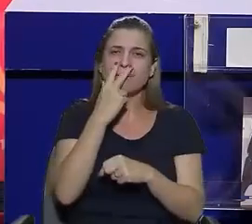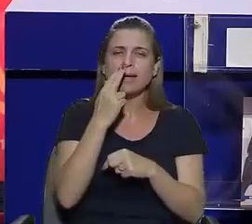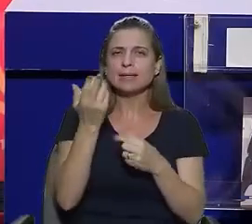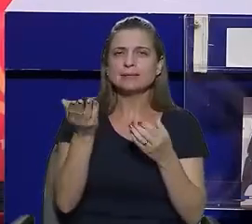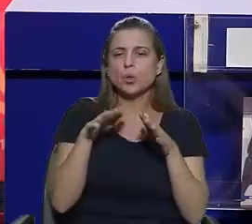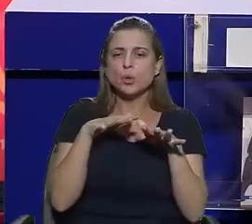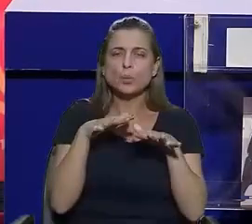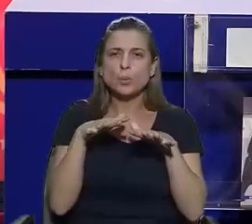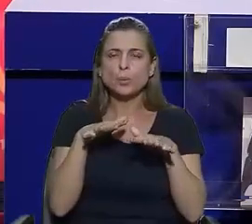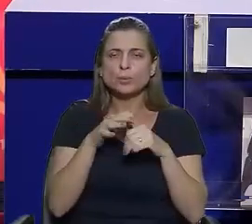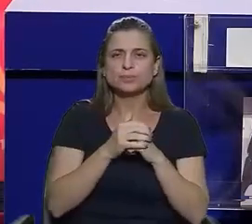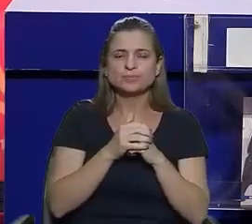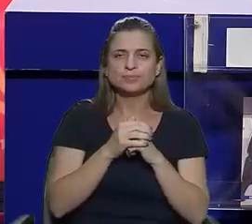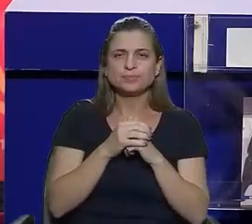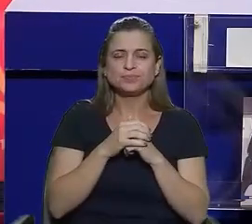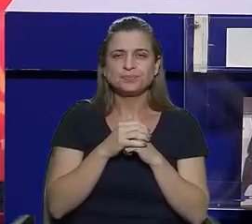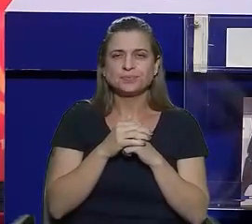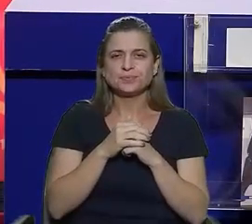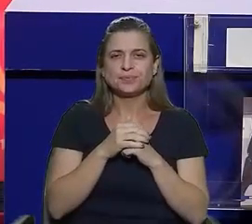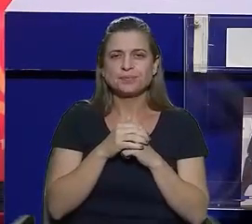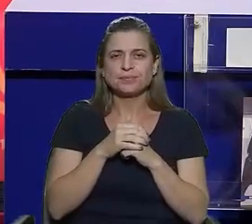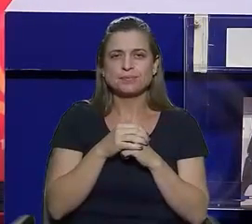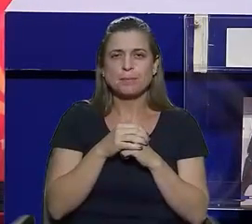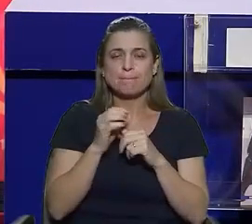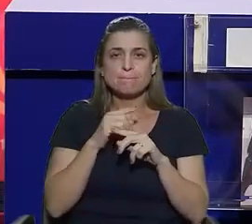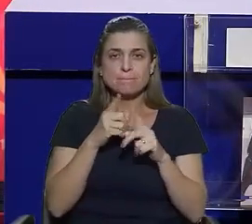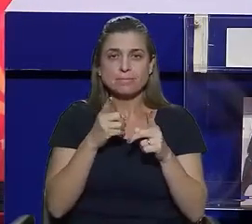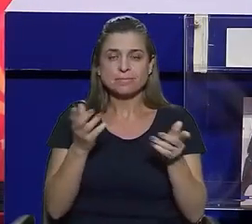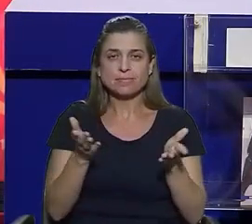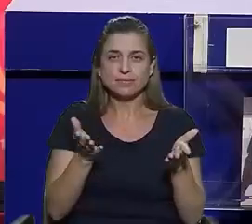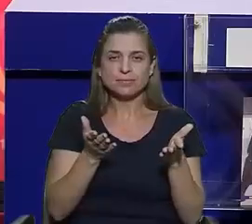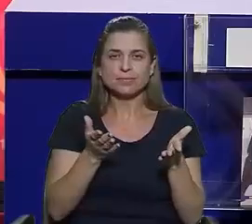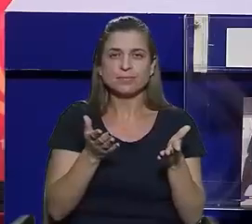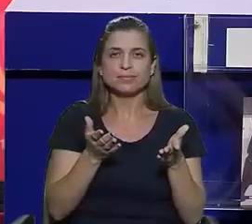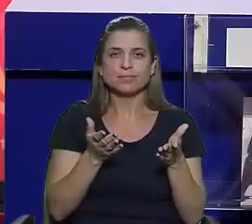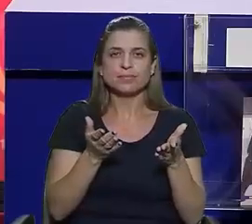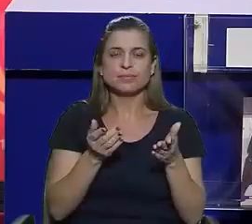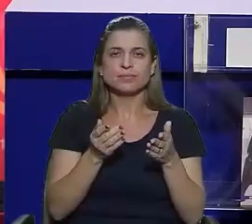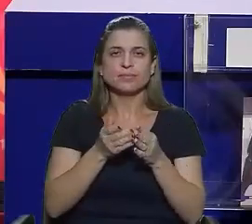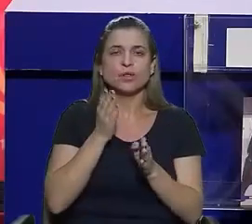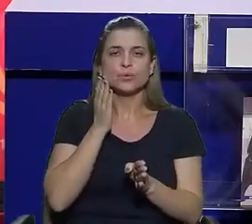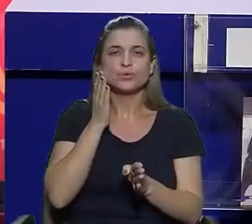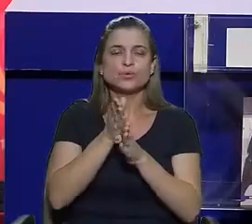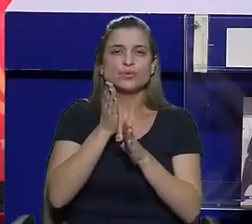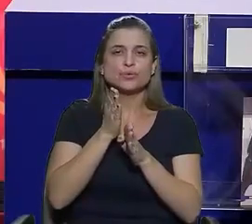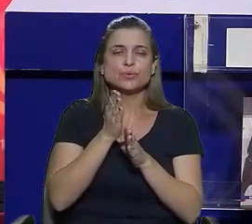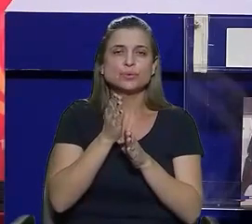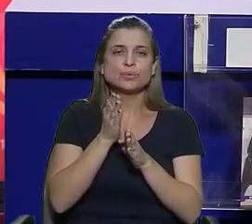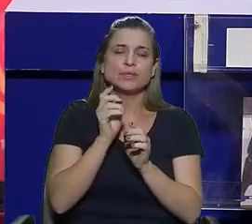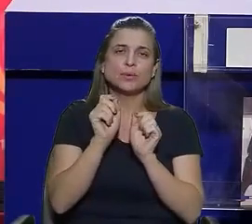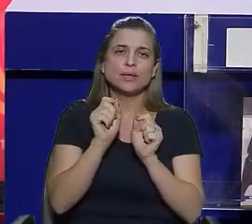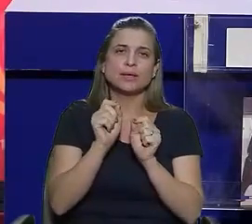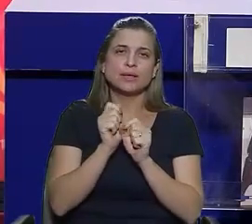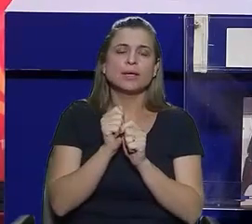movimento migratório ali. Agora, só recentemente mesmo, eu descobri, olha que eu gosto de palavra dentro de palavra, Angu